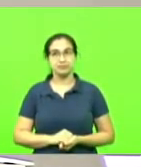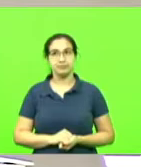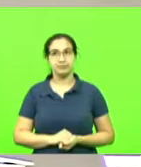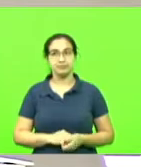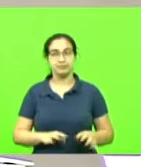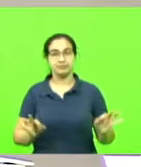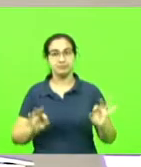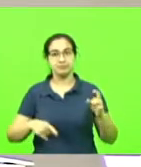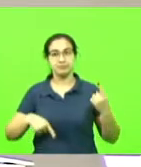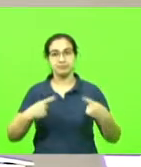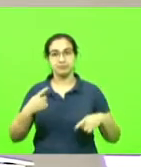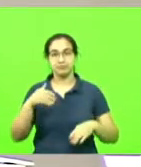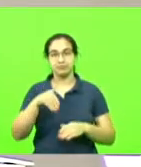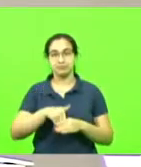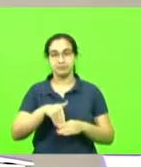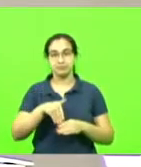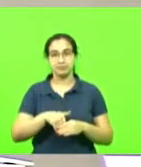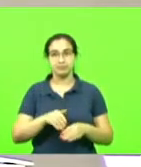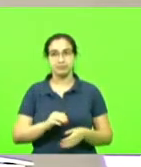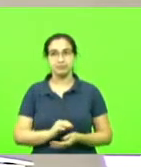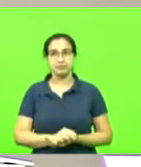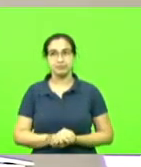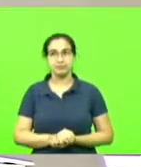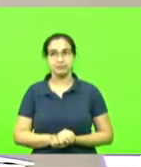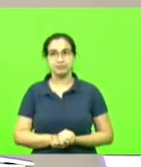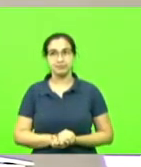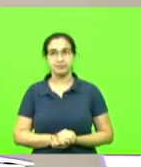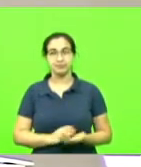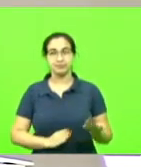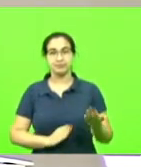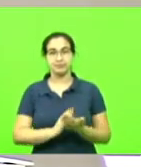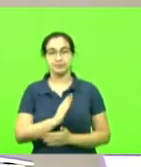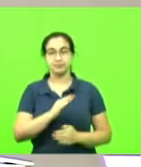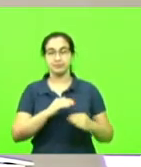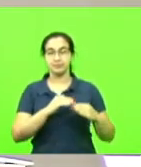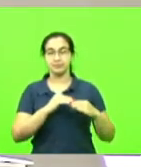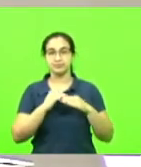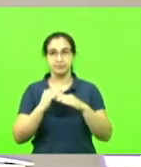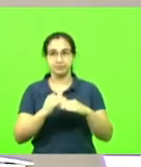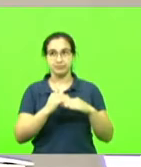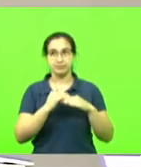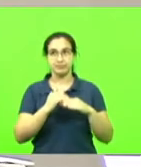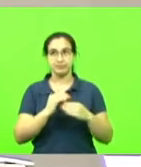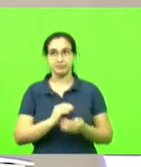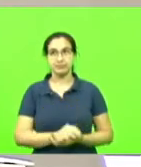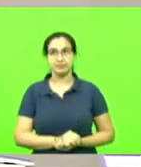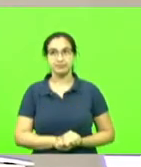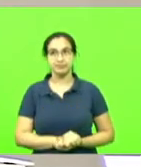Não havendo quem queira discutir, em votação. Aprovado por unanimidade.